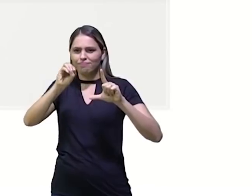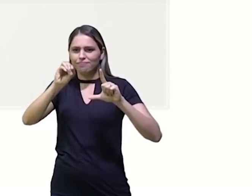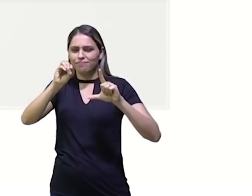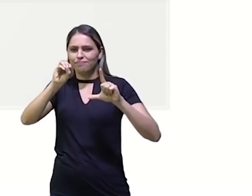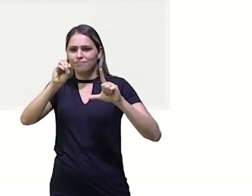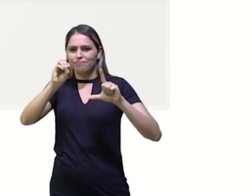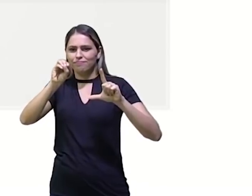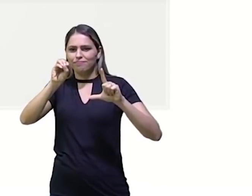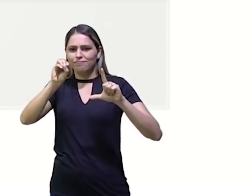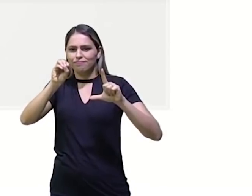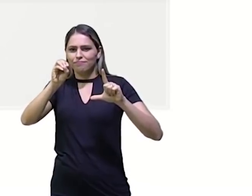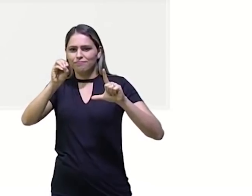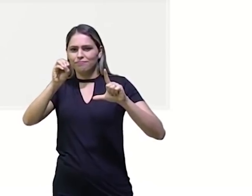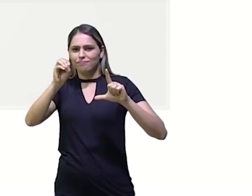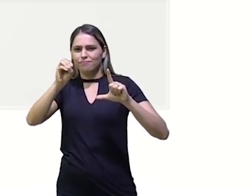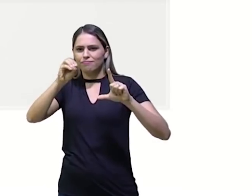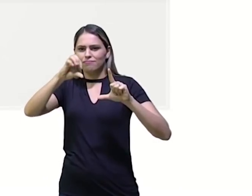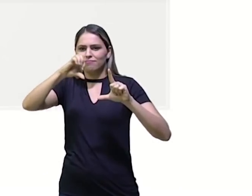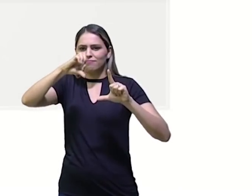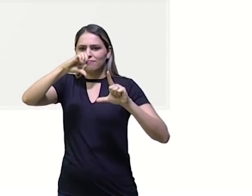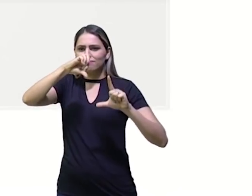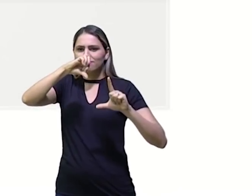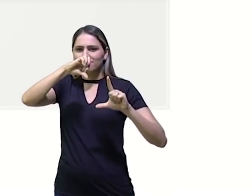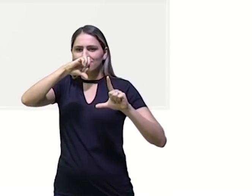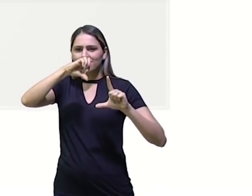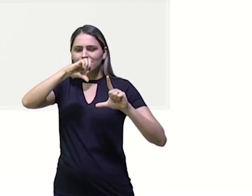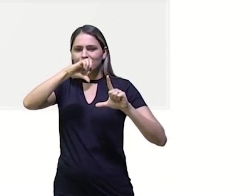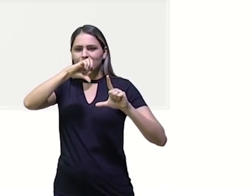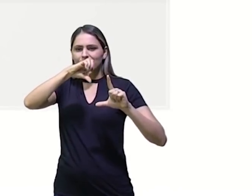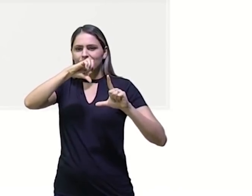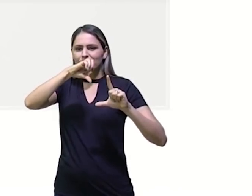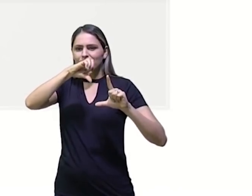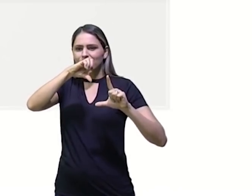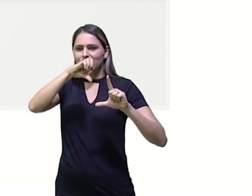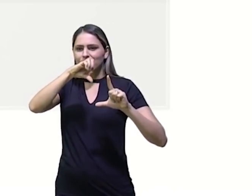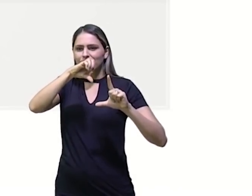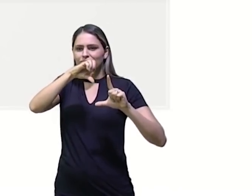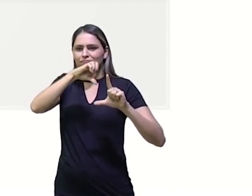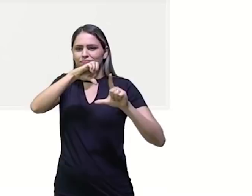10. Menor que 10 nos balões, 9,